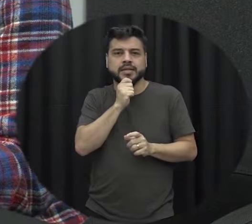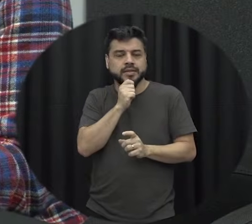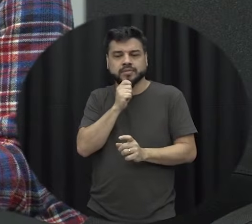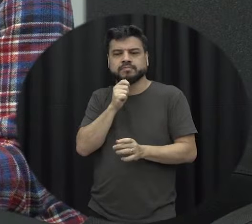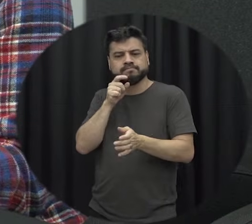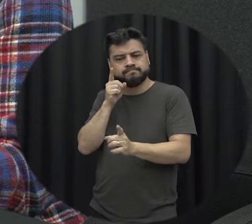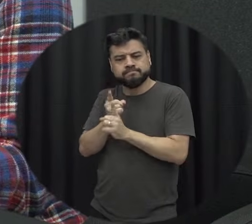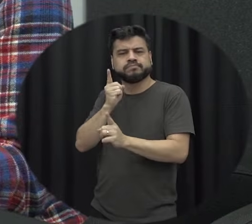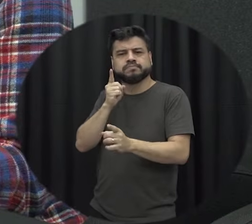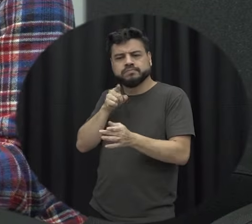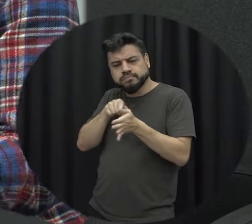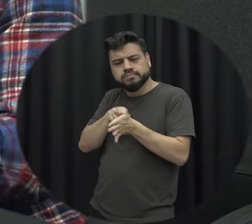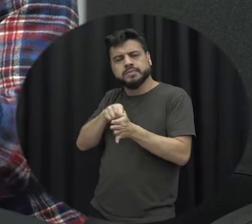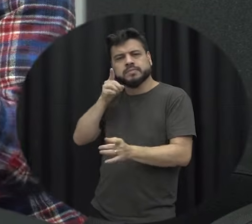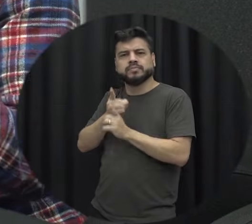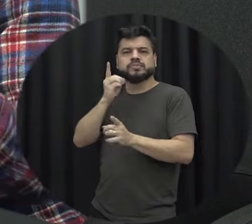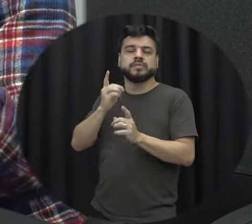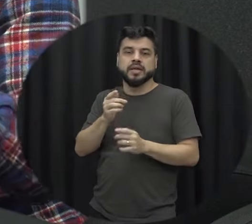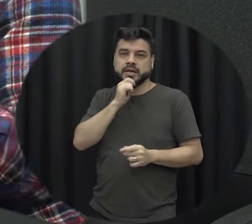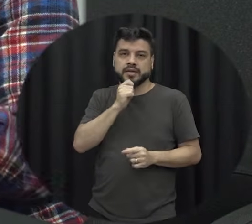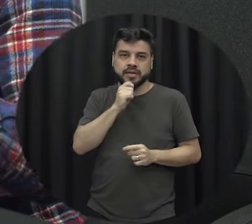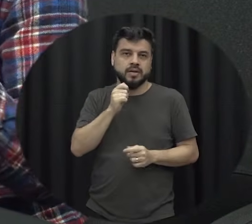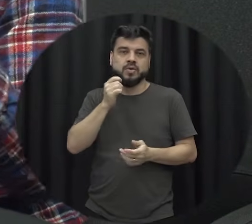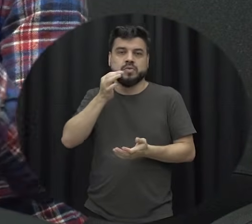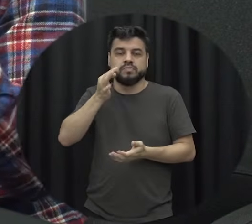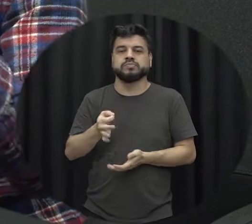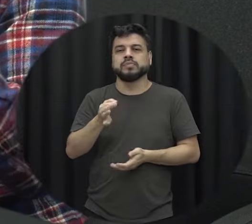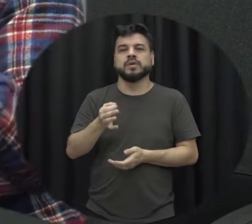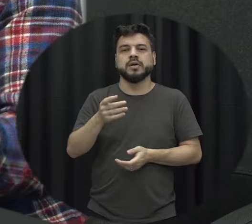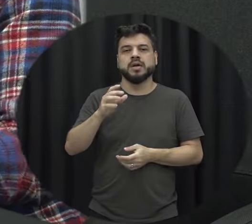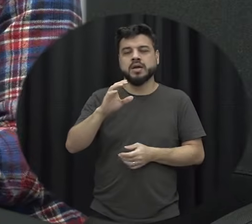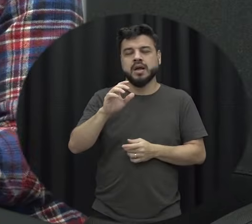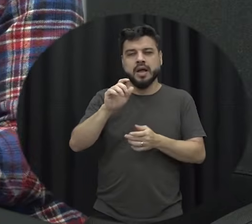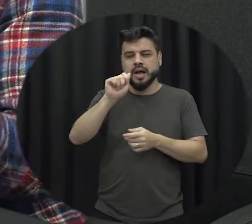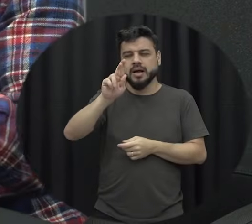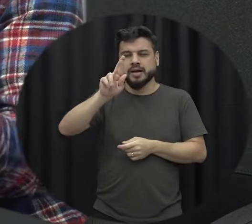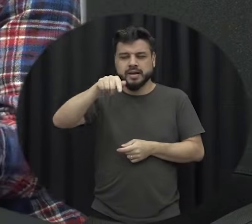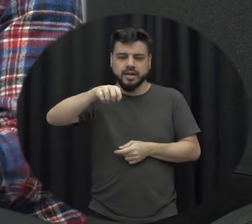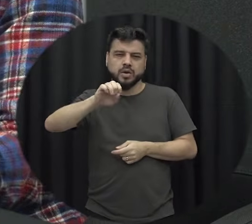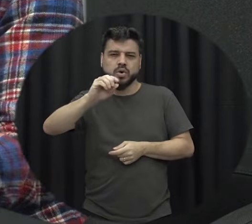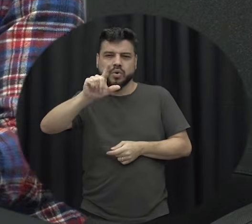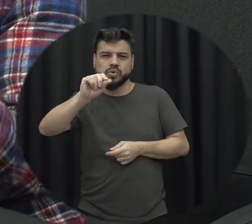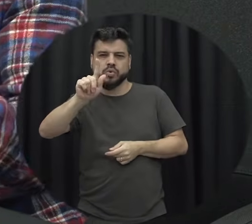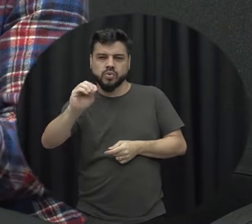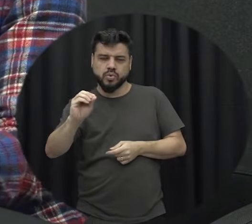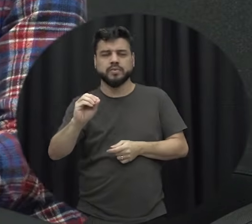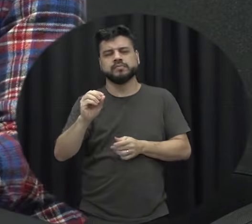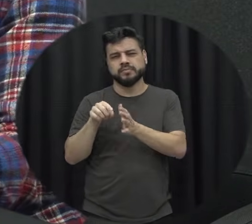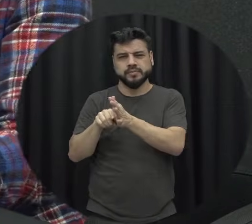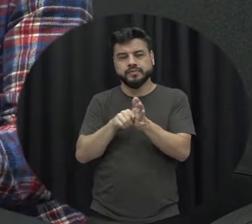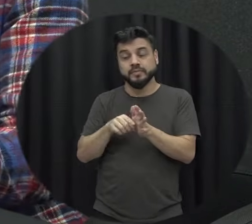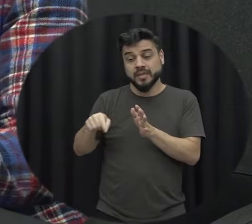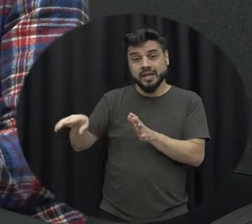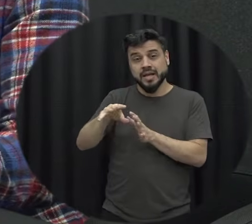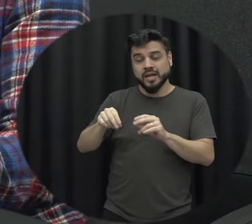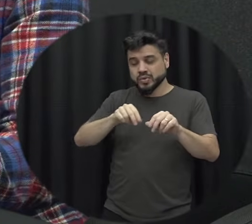está confirmado entre os arqueólogos. Como essa é uma região em que o solo também é muito maleável, né, uma região muito